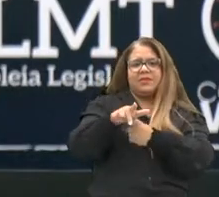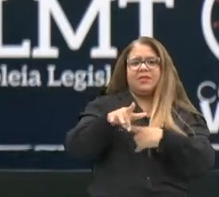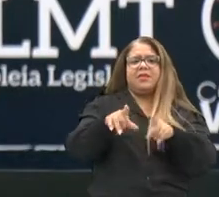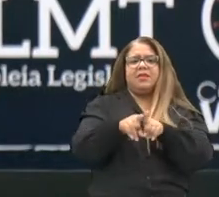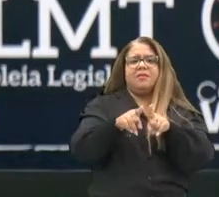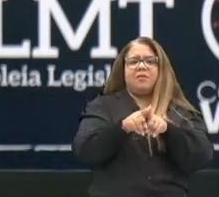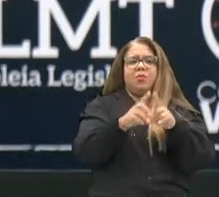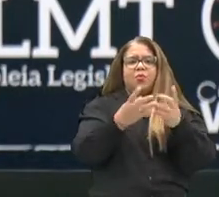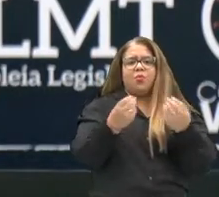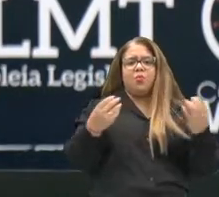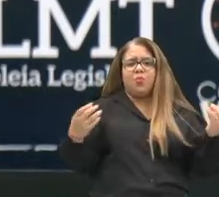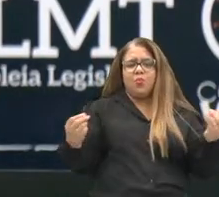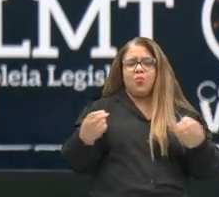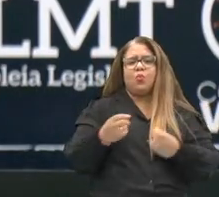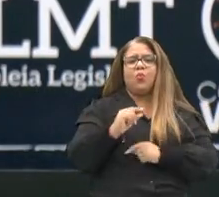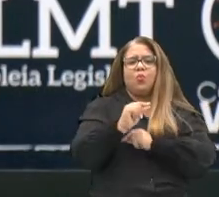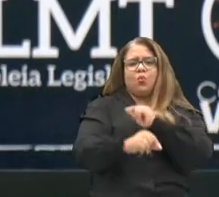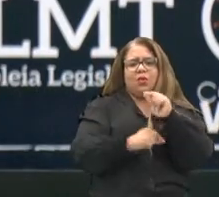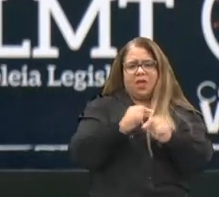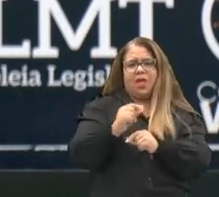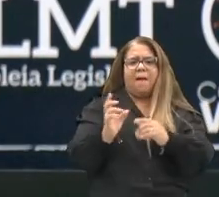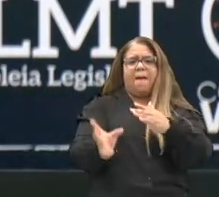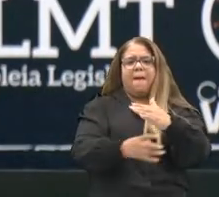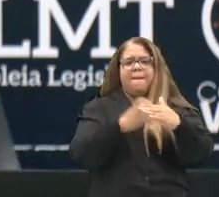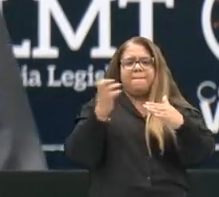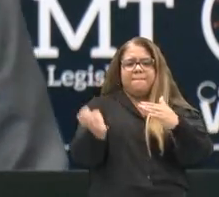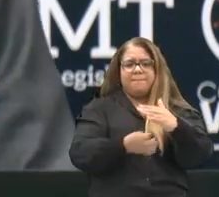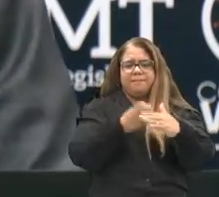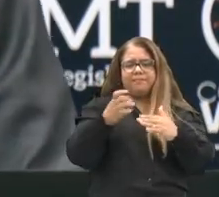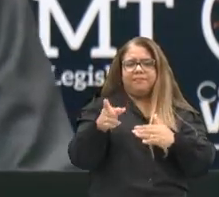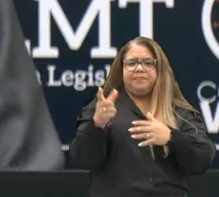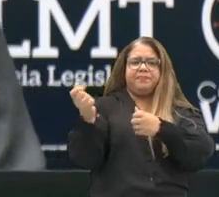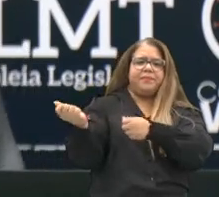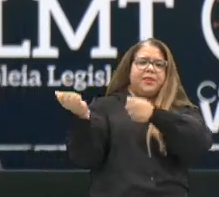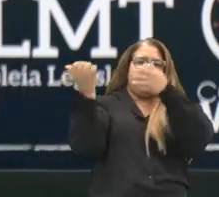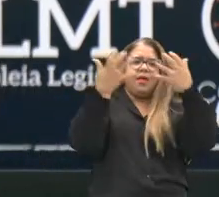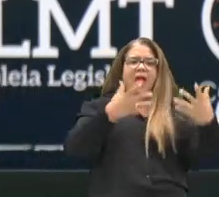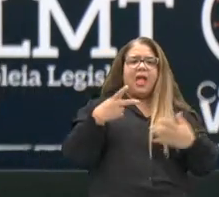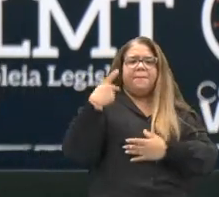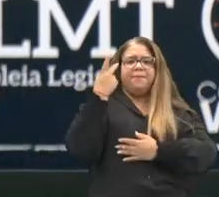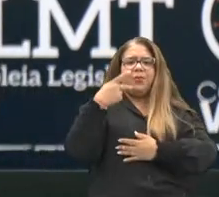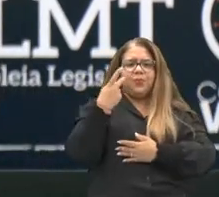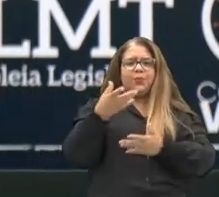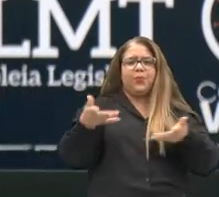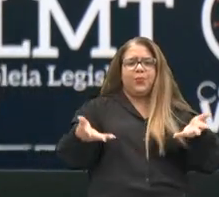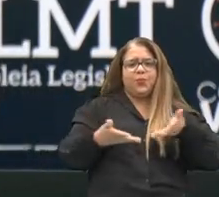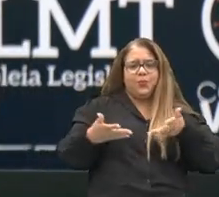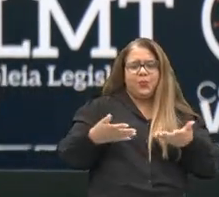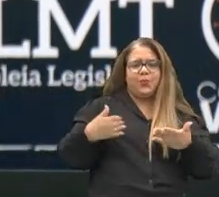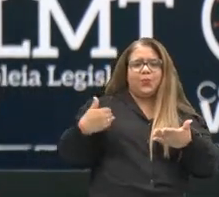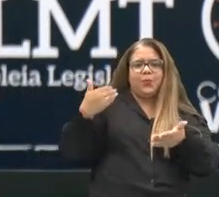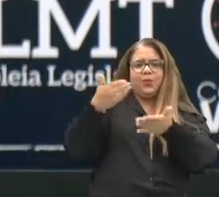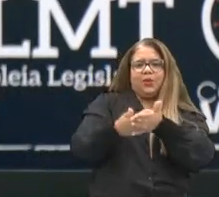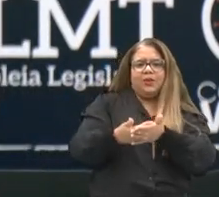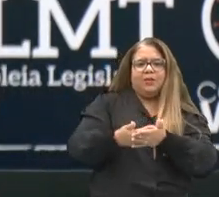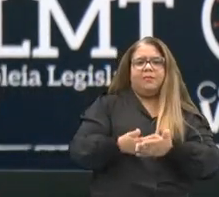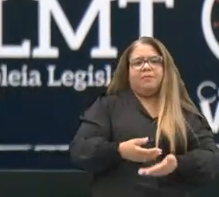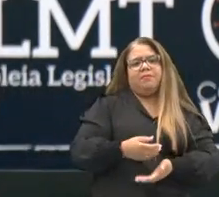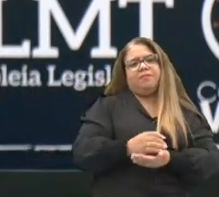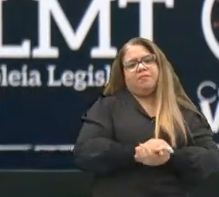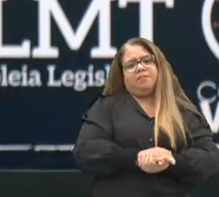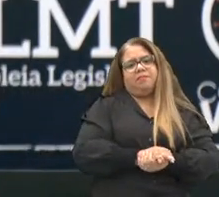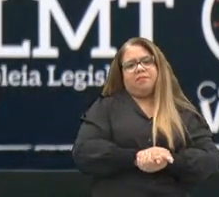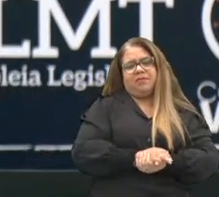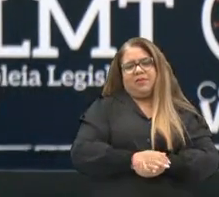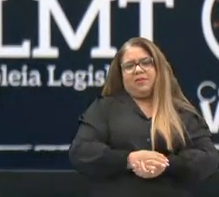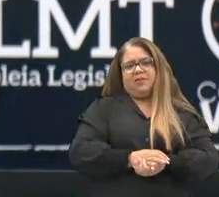montagem que envolvia interesses empresariais, como você me disse aqui, João, políticos que hoje chegamos comumente,